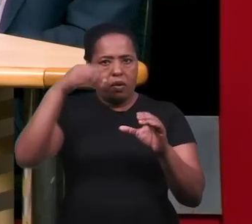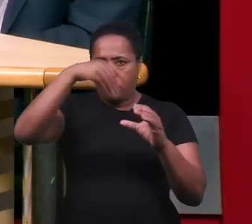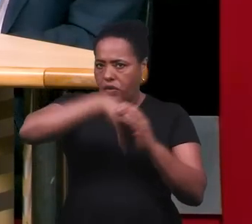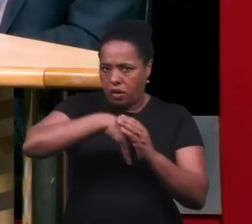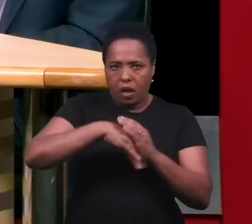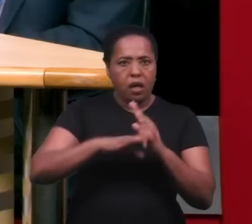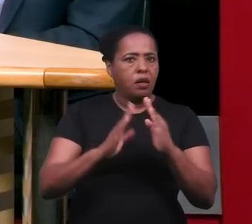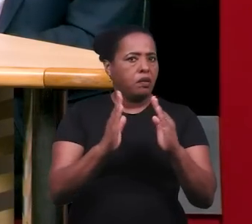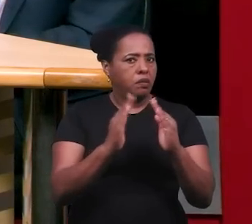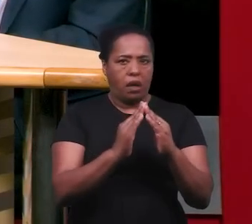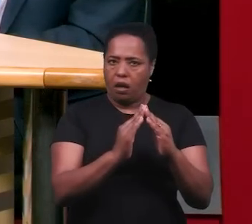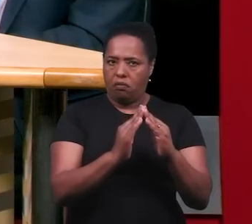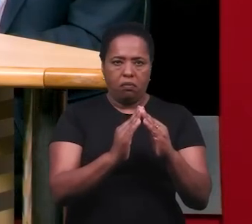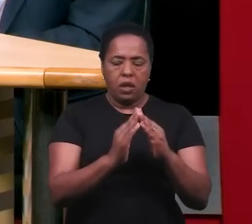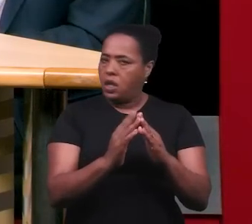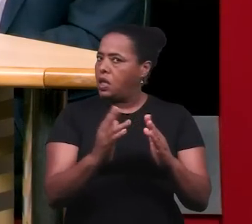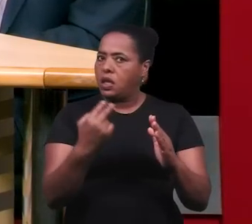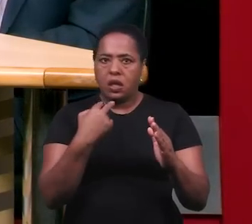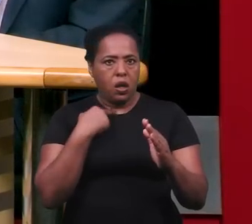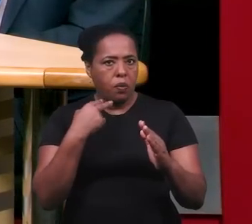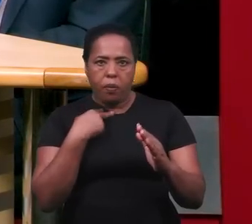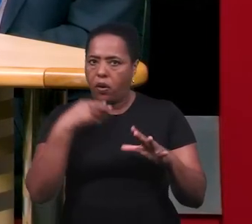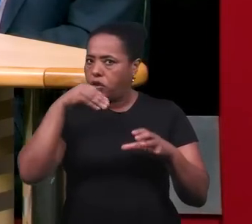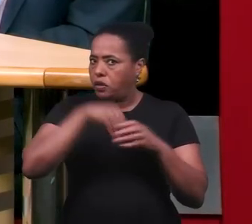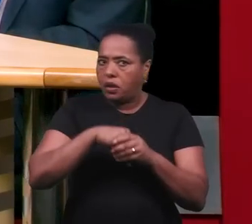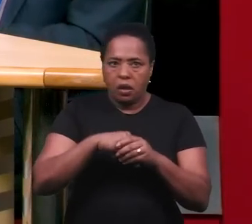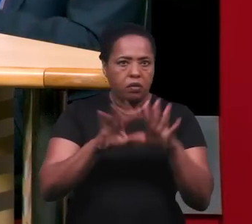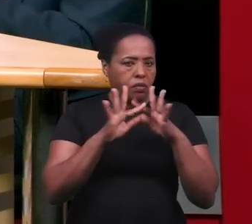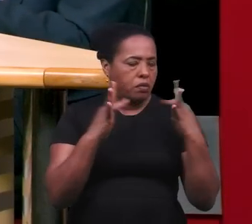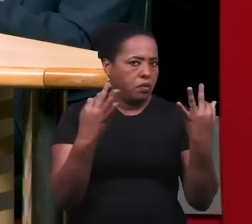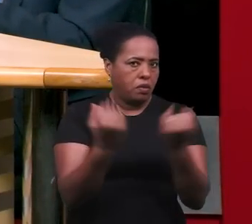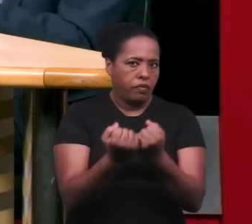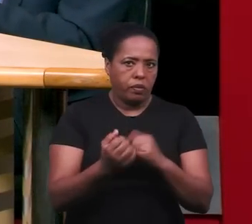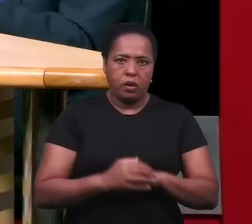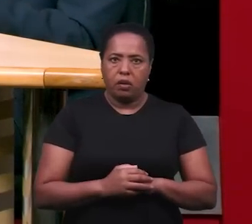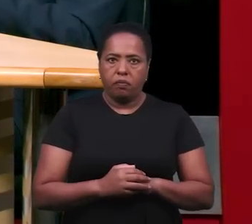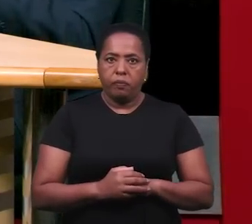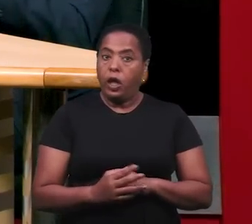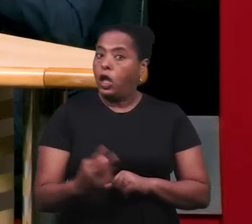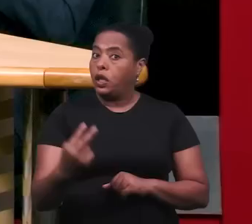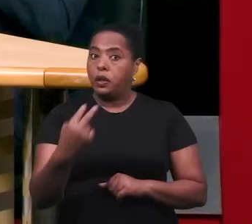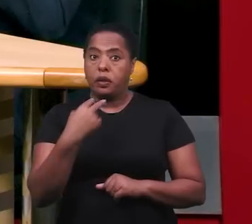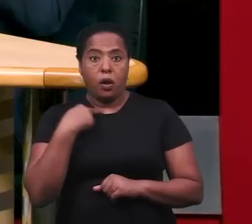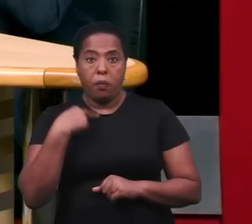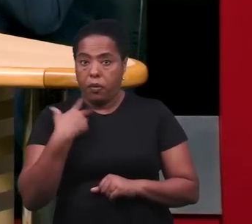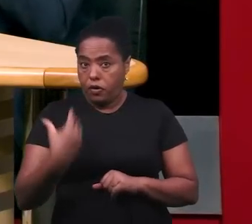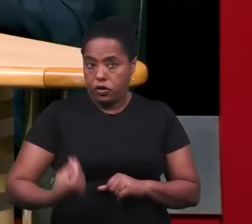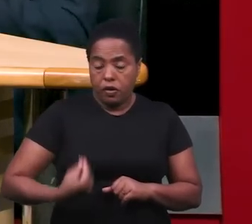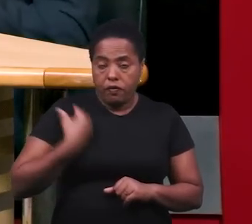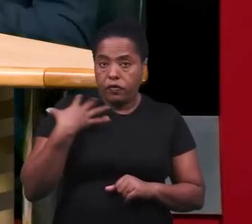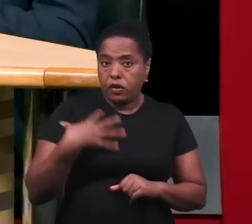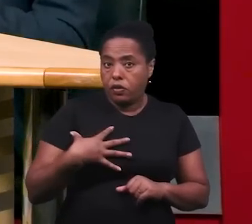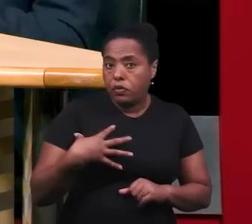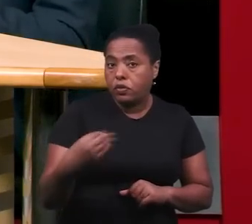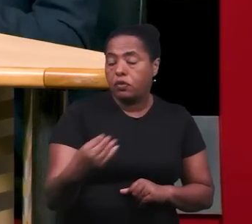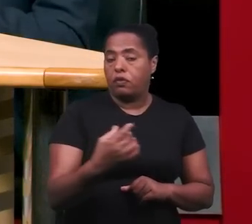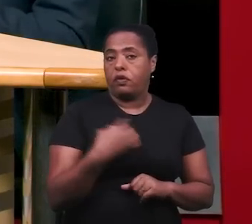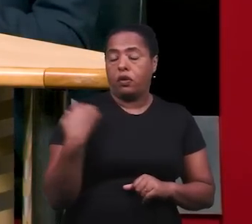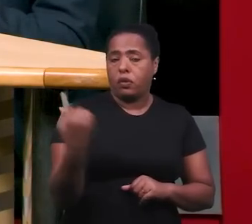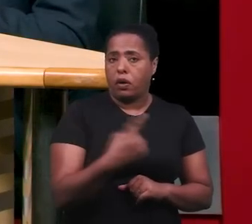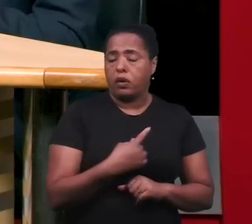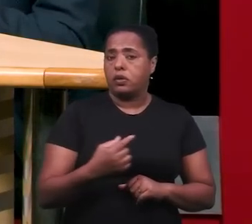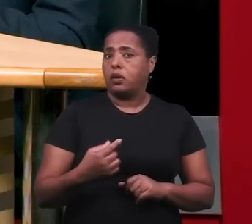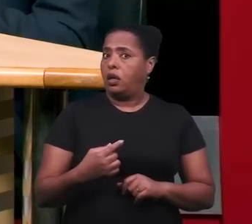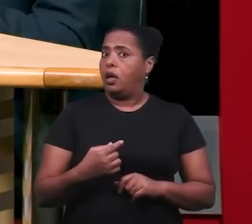lar. Tem coisas que elas não podem estar dentro do nosso lar. Não pode estar na nossa família, não pode estar